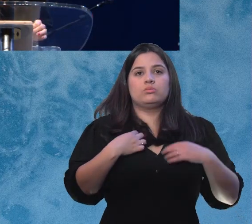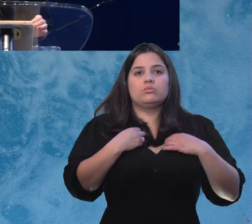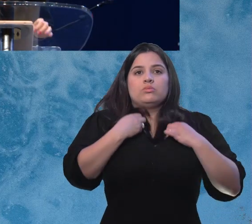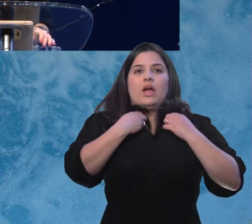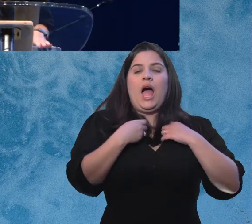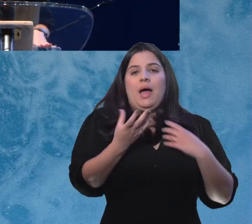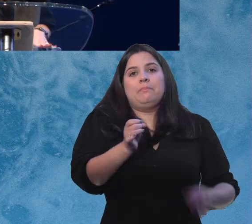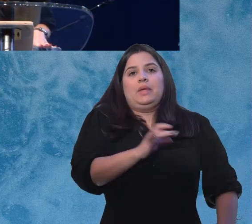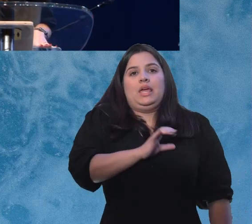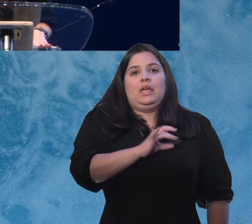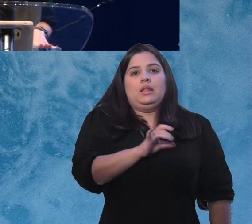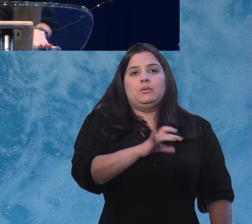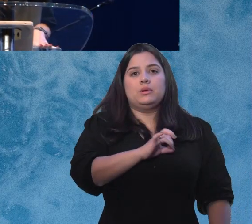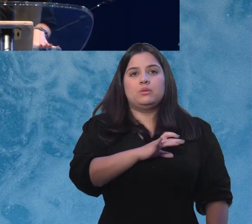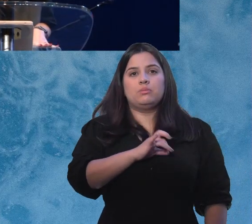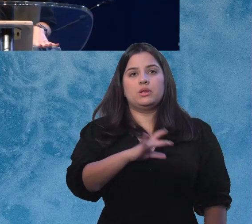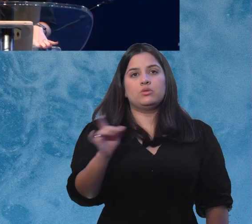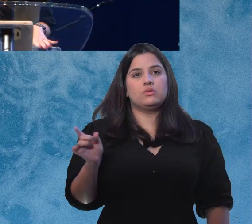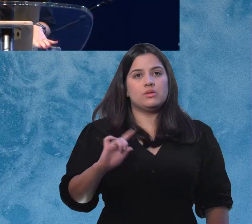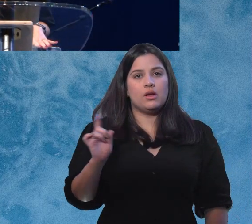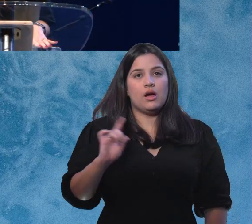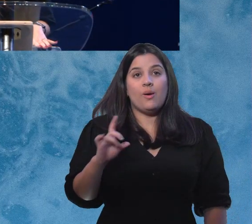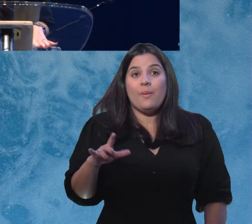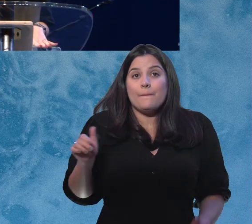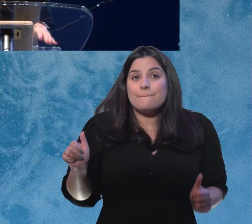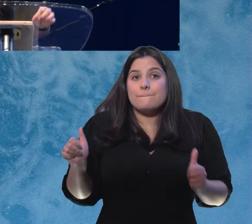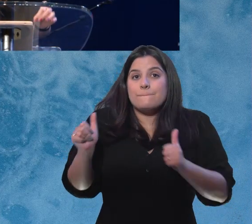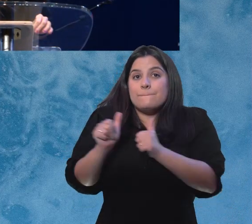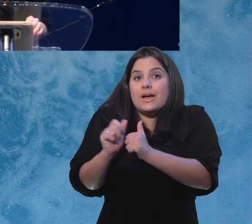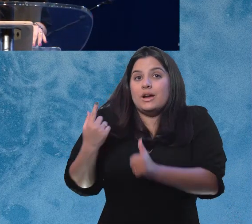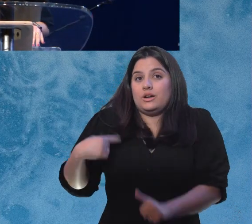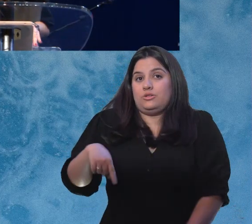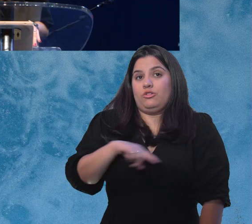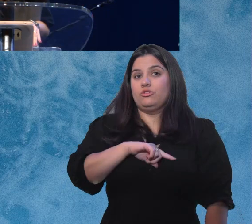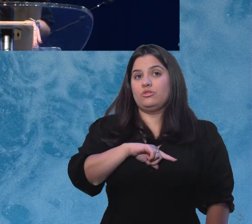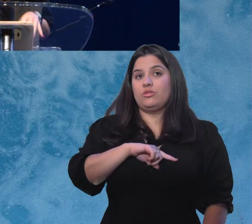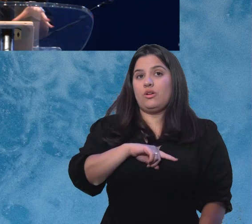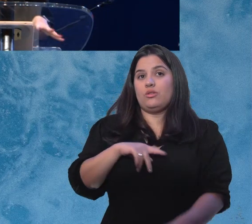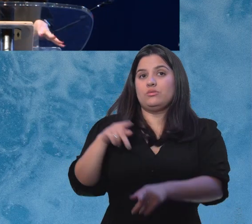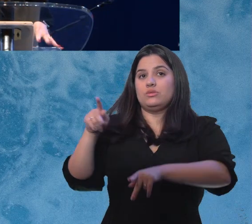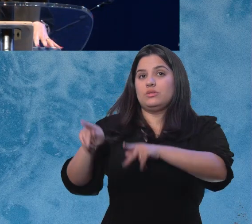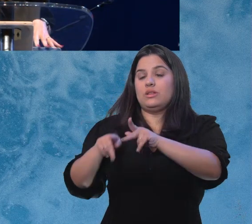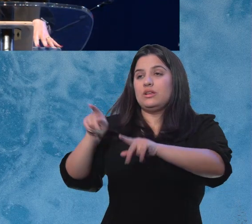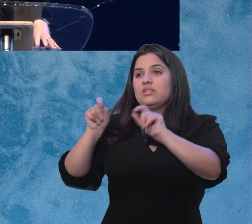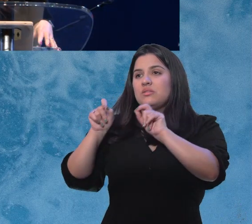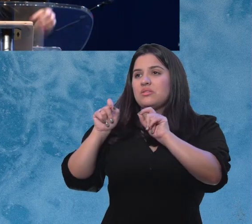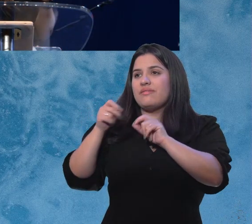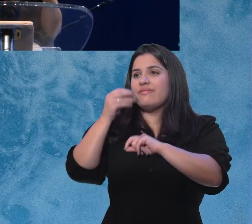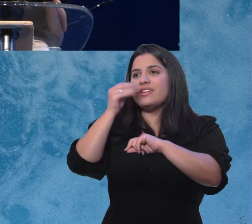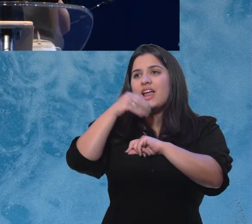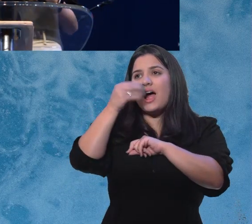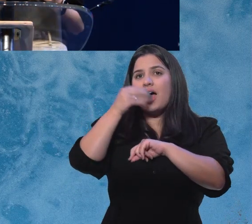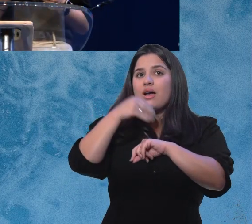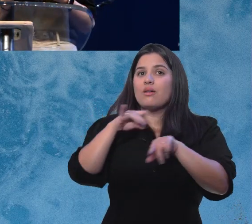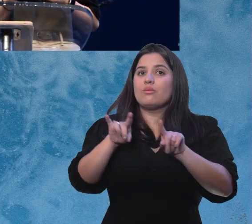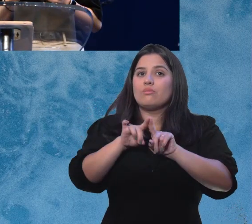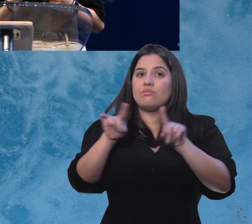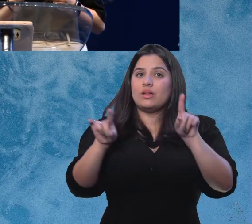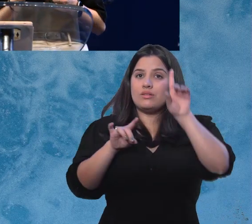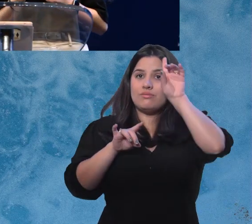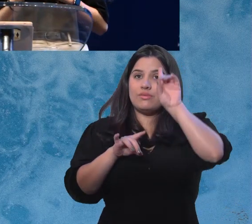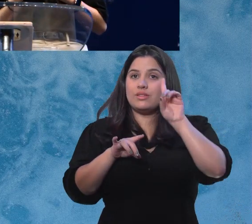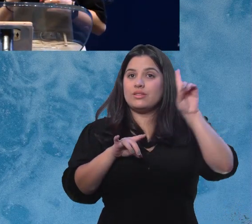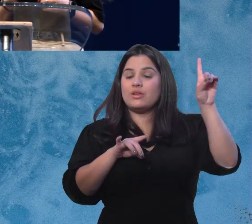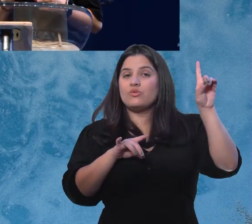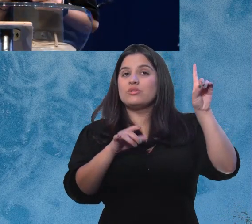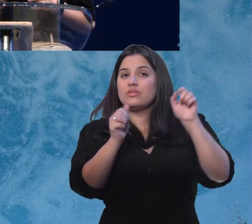medo dos povos da terra. Diante de nós, eles são indefesos. Não tem quem os proteja, mas o Senhor está